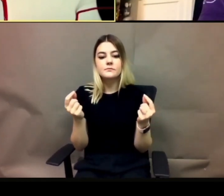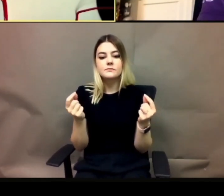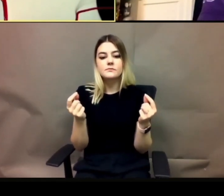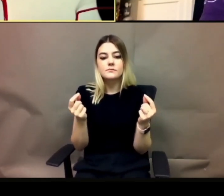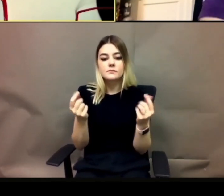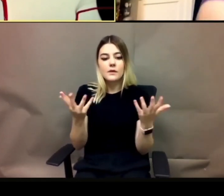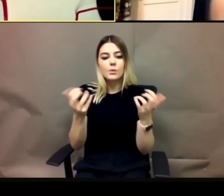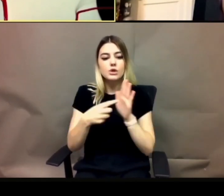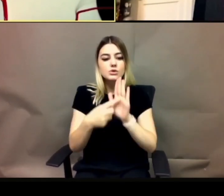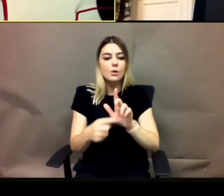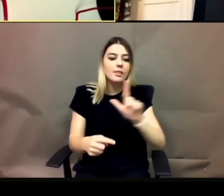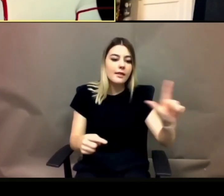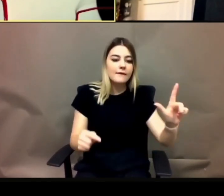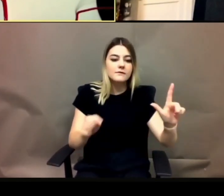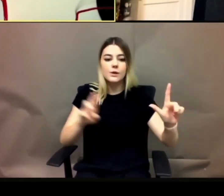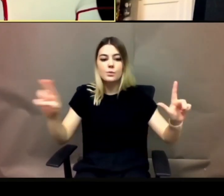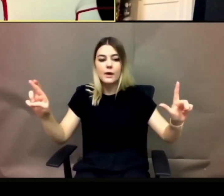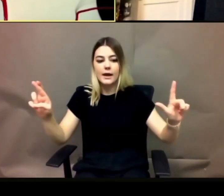direita e esquerda.